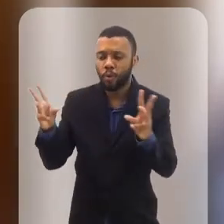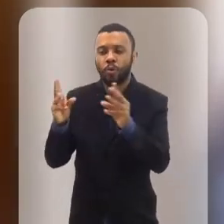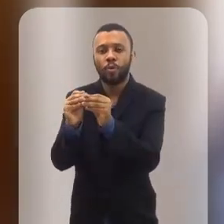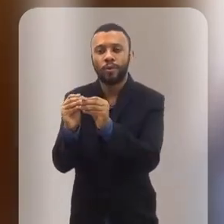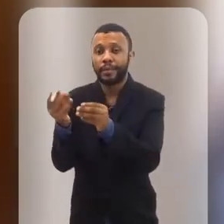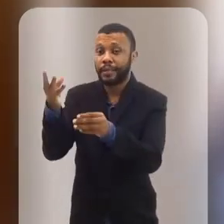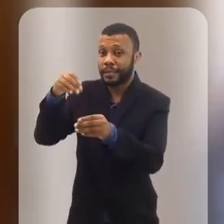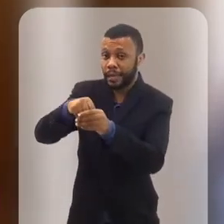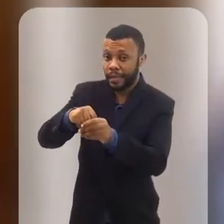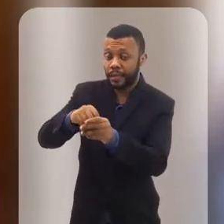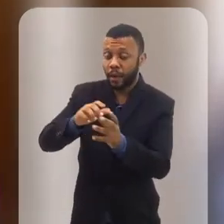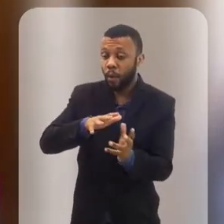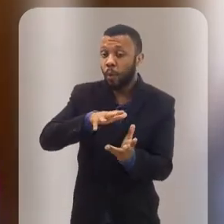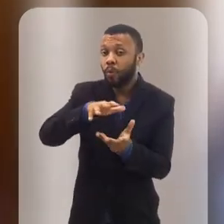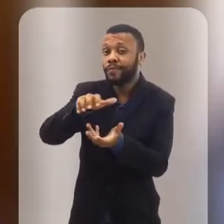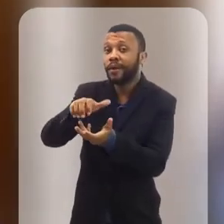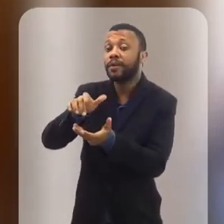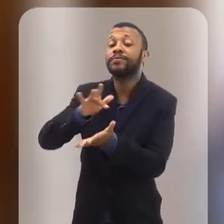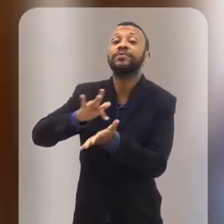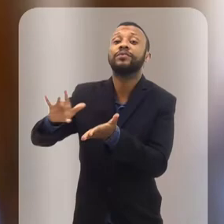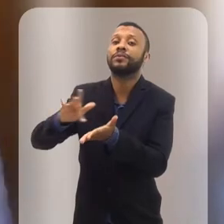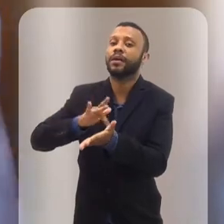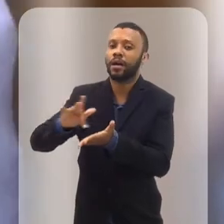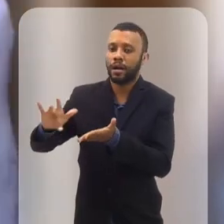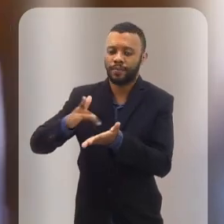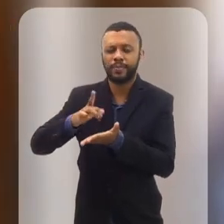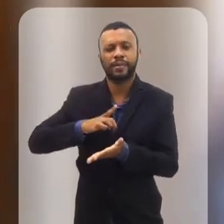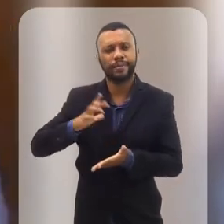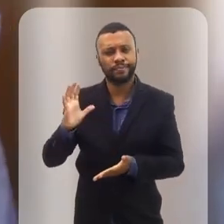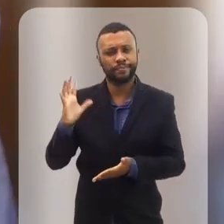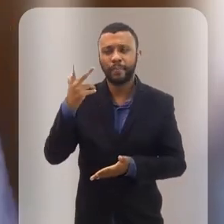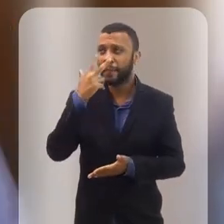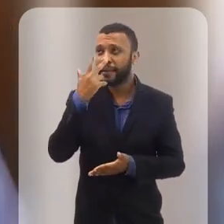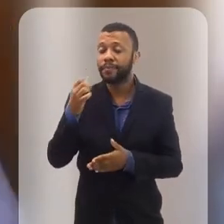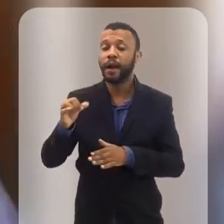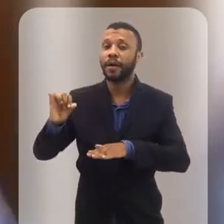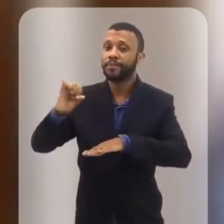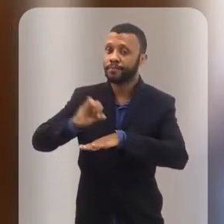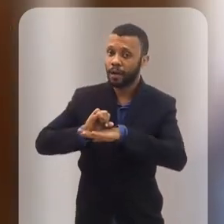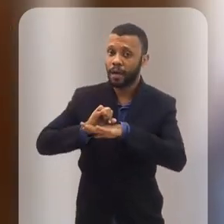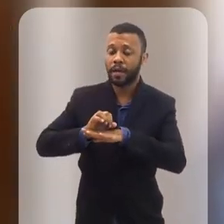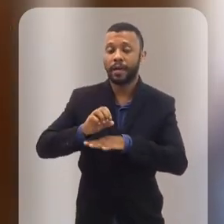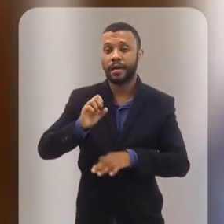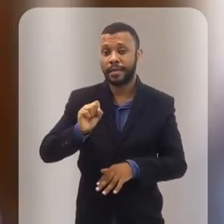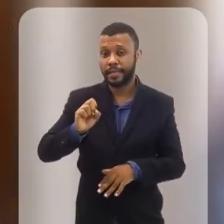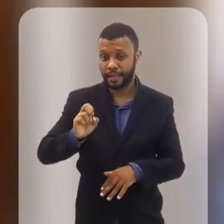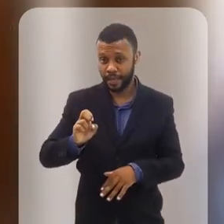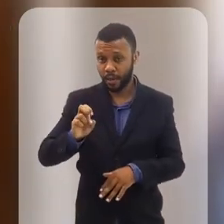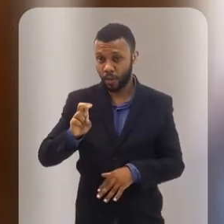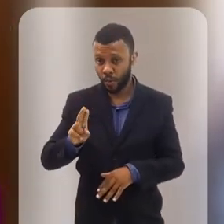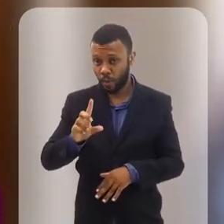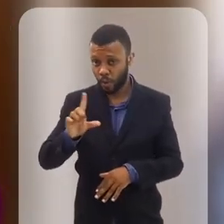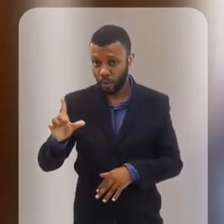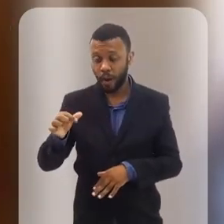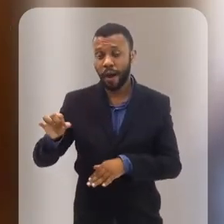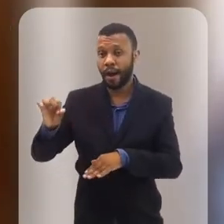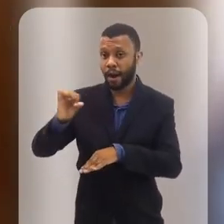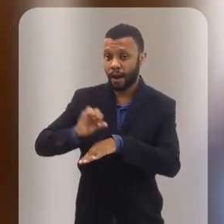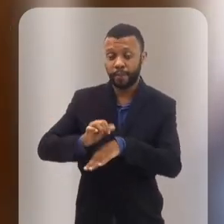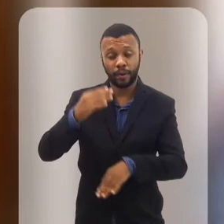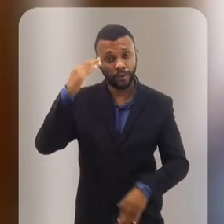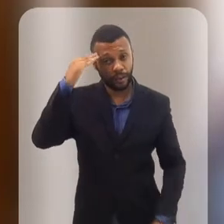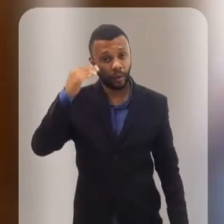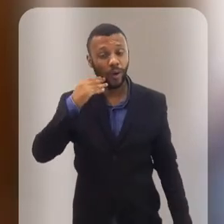esse universo digital. E também tem casos como eu acho que foi a capital, a Seul, que é a capital da Coreia do